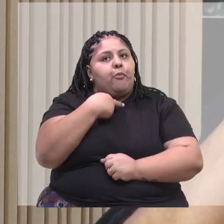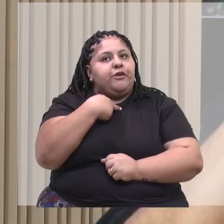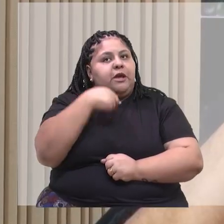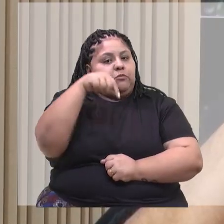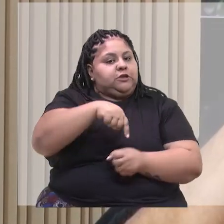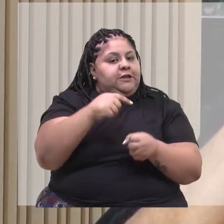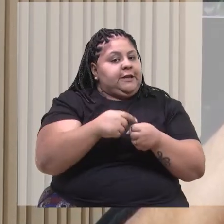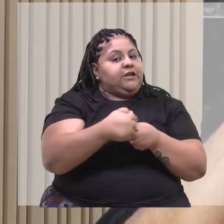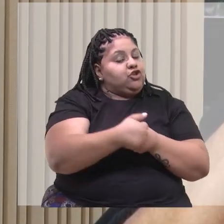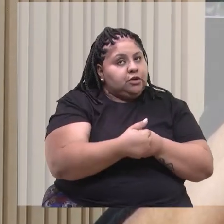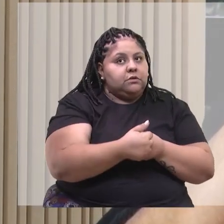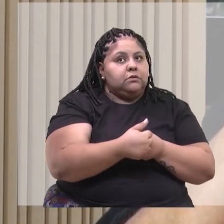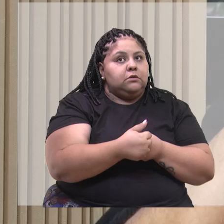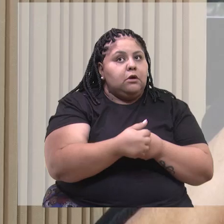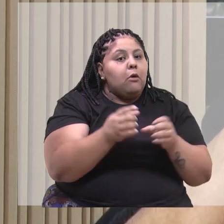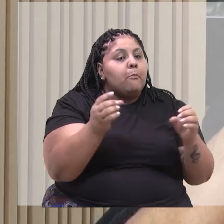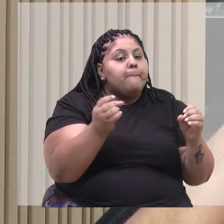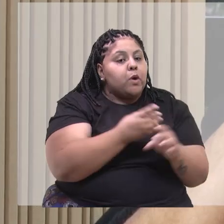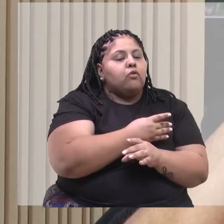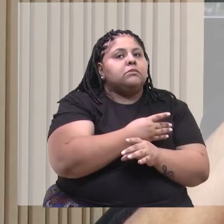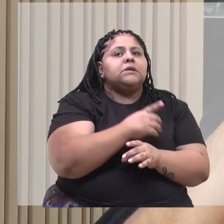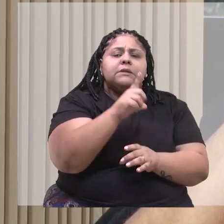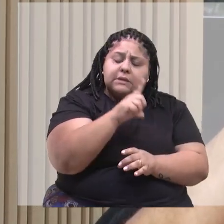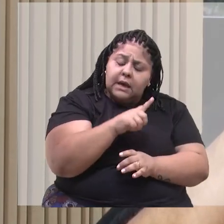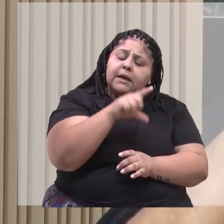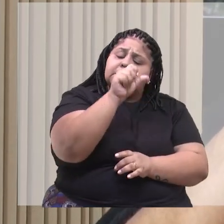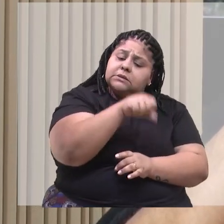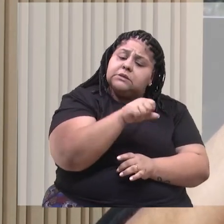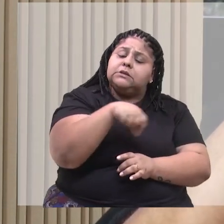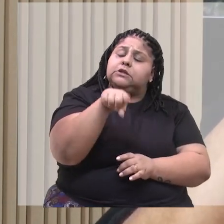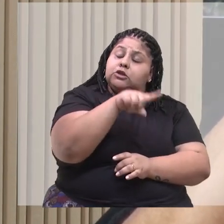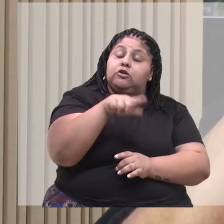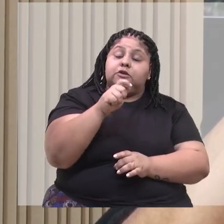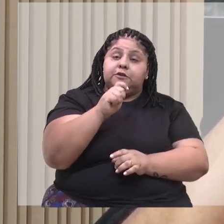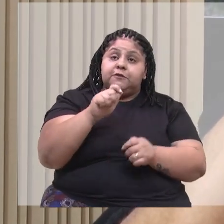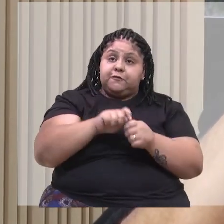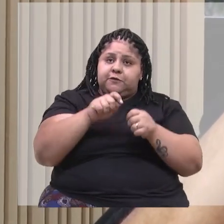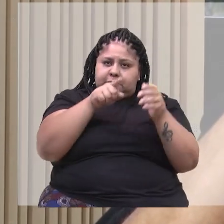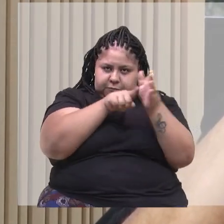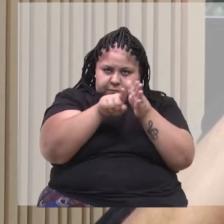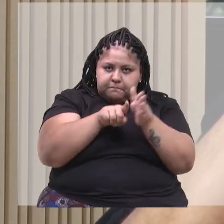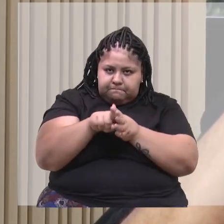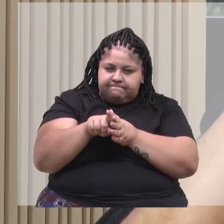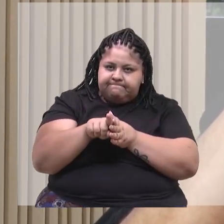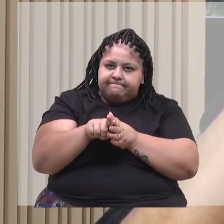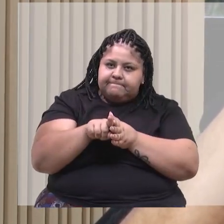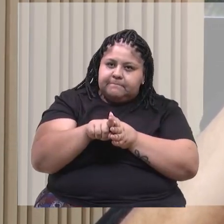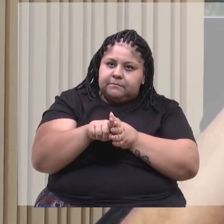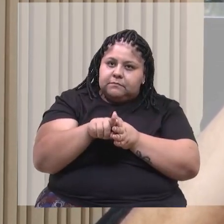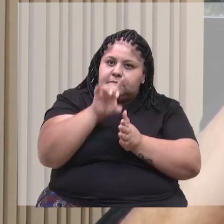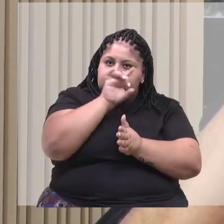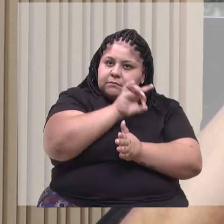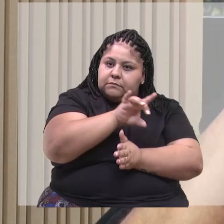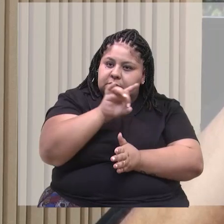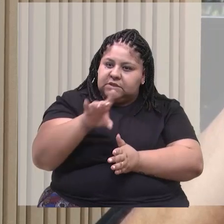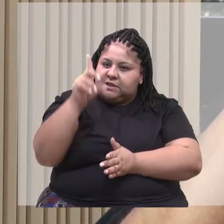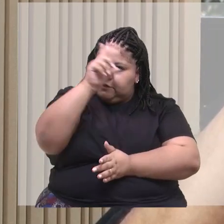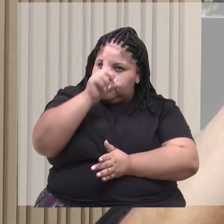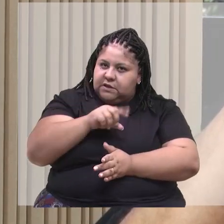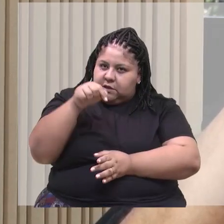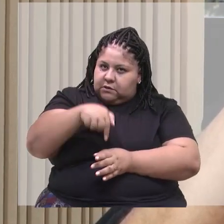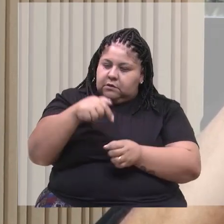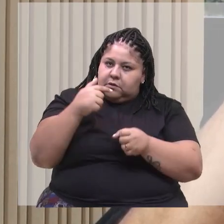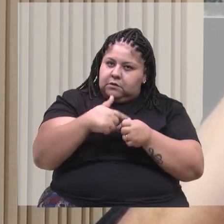podemos dizer que Caxias do Sul não está preparada. Ela tem. Nós fizemos uma pesquisa de cada deficiência